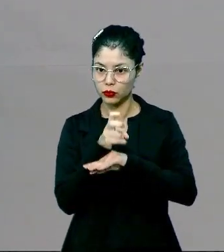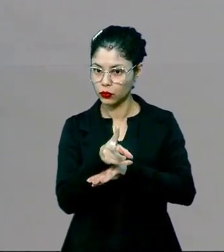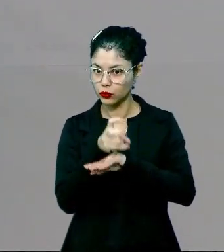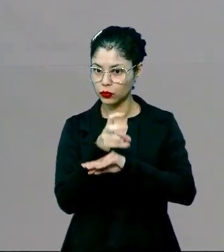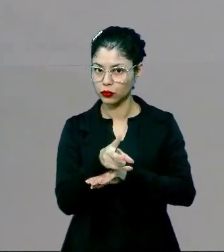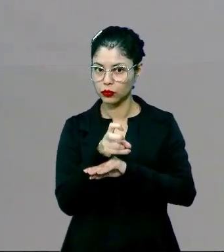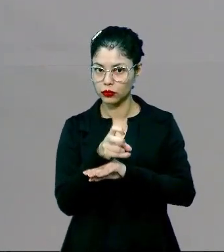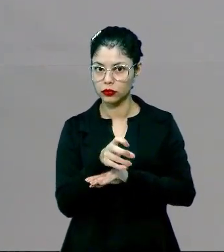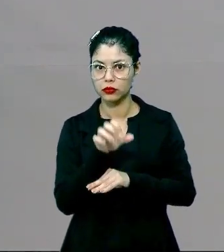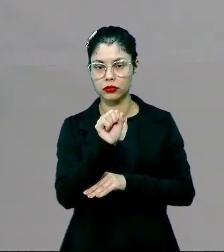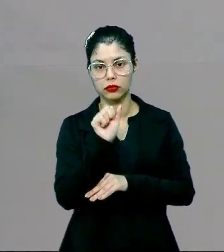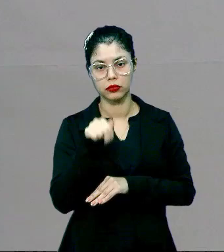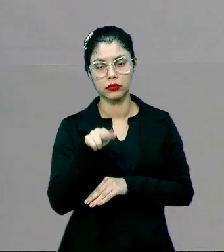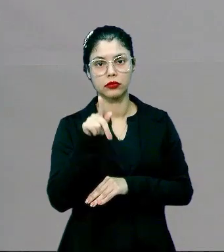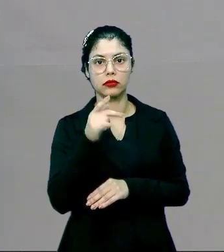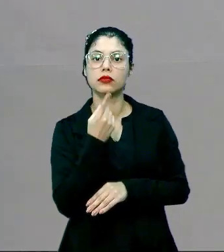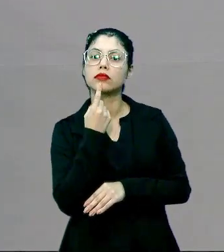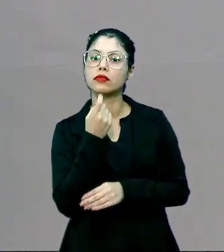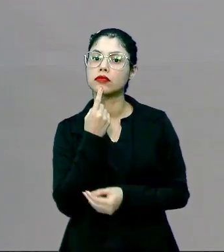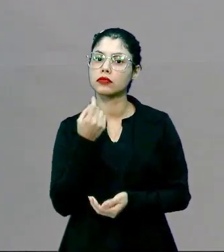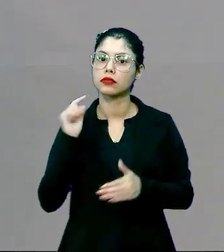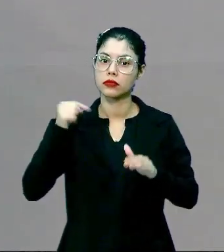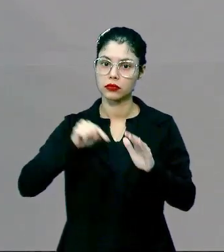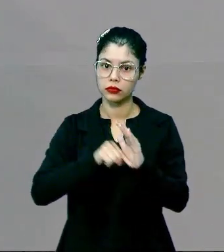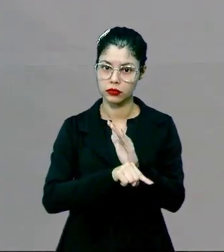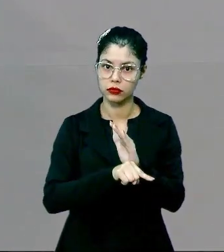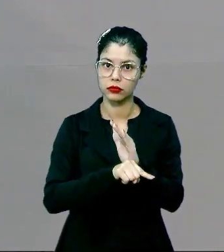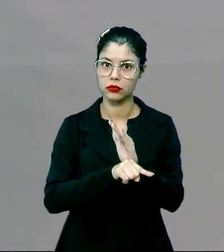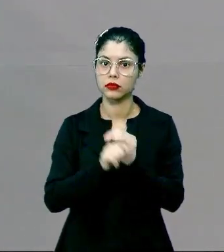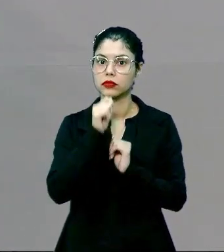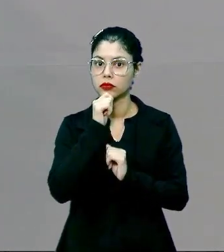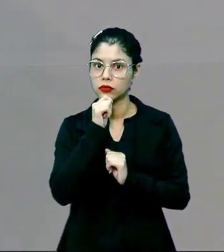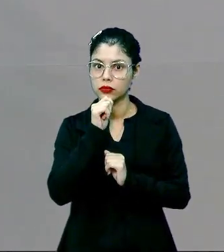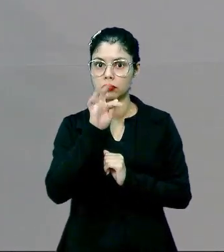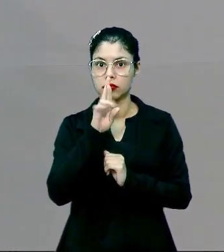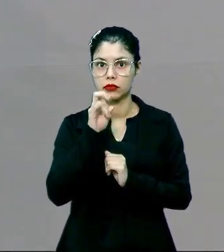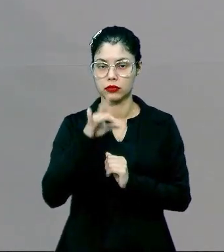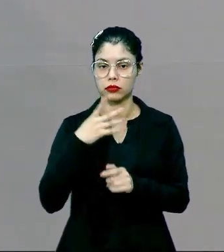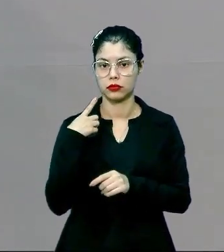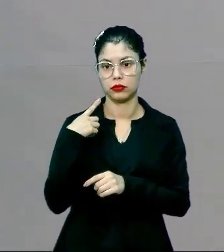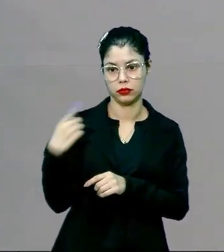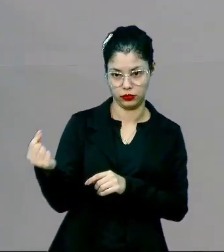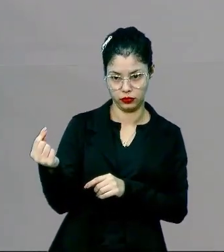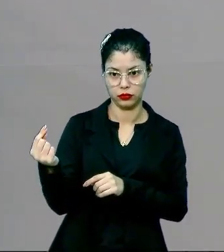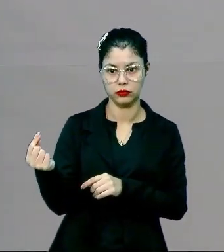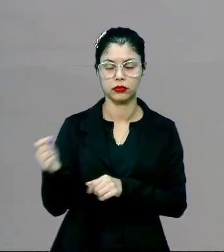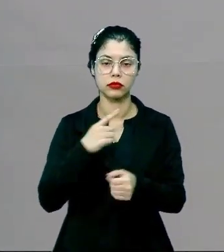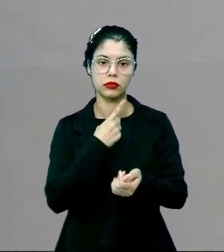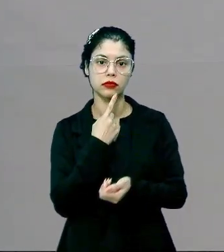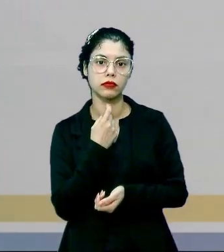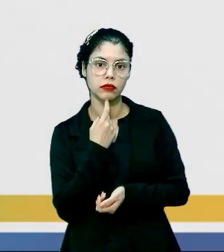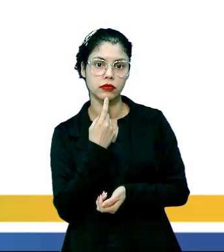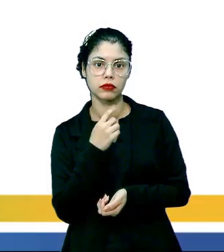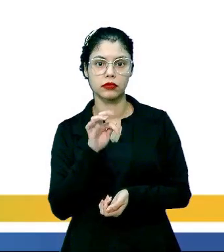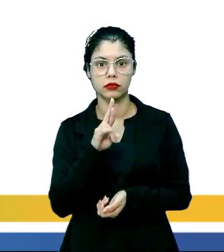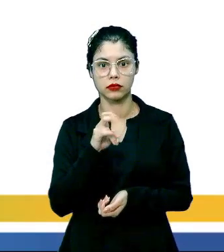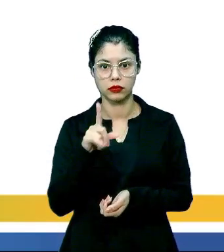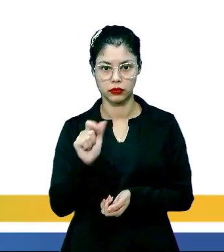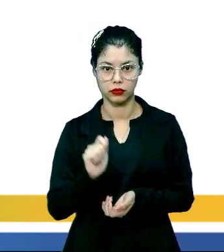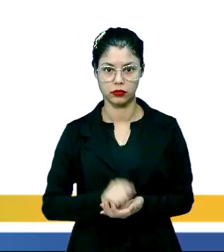filtrar o sangue. Então, ele entra pela artéria renal e sai pela veia renal, tá